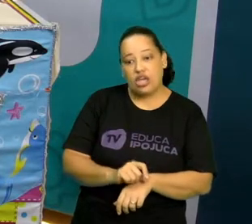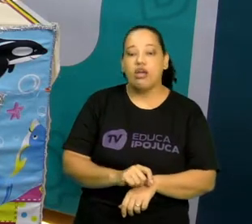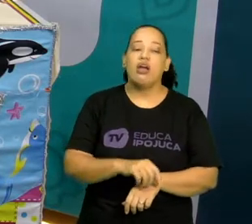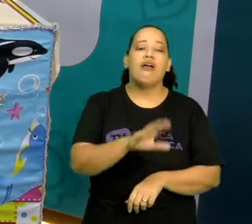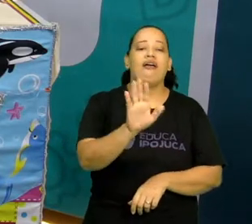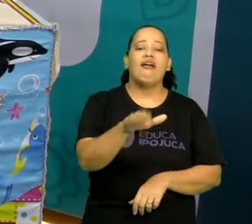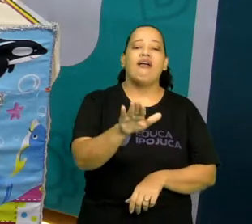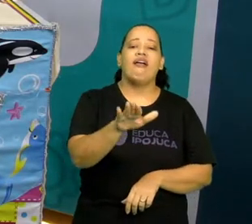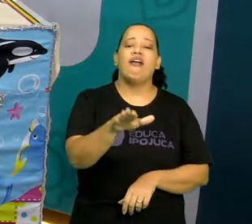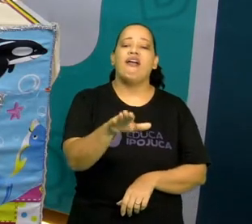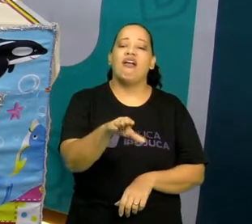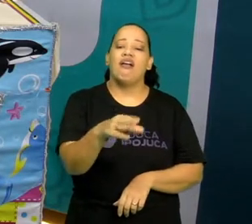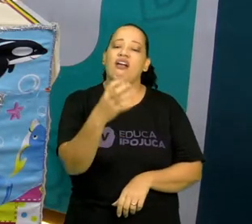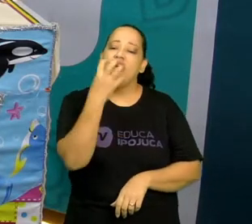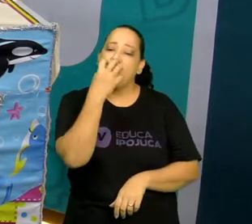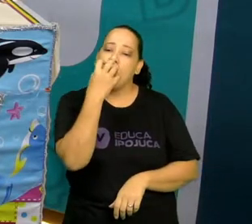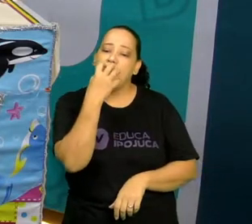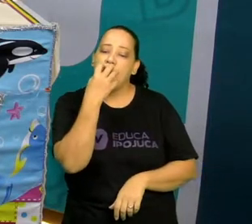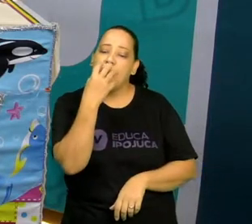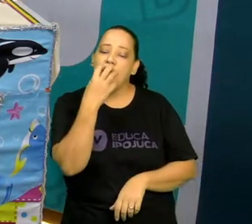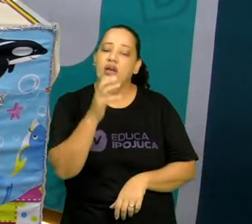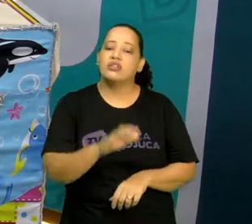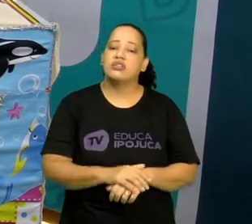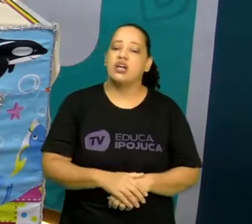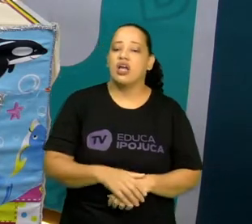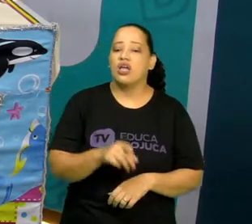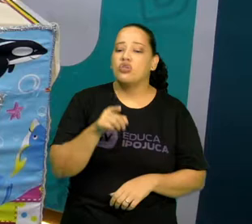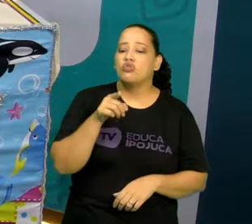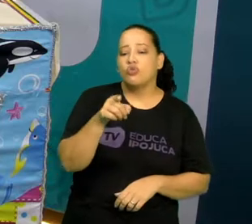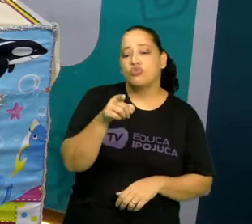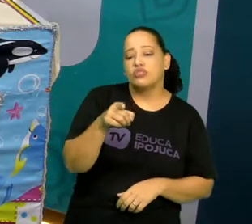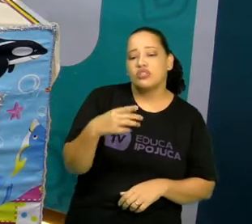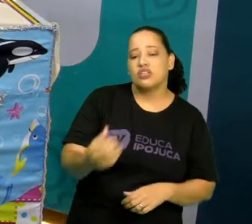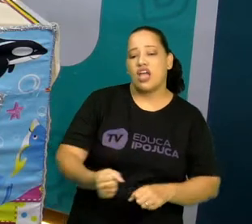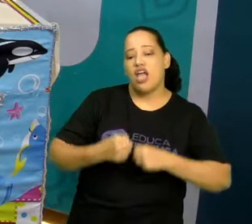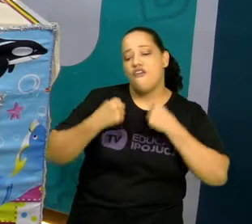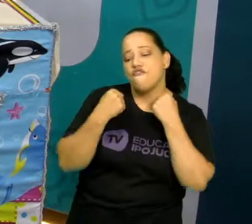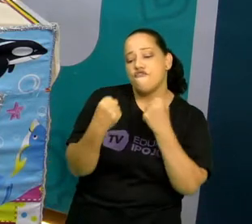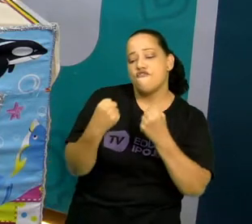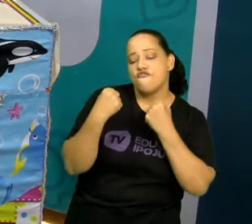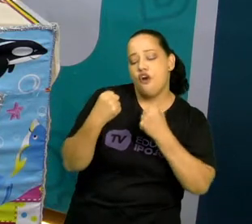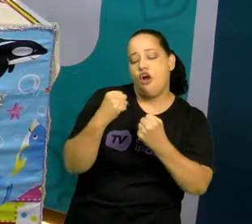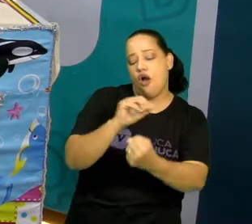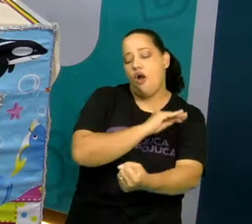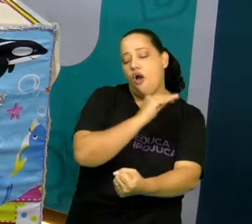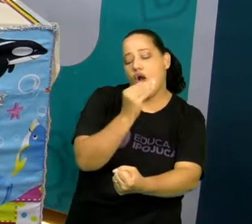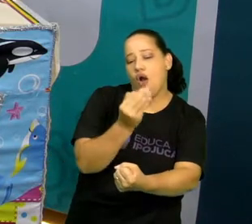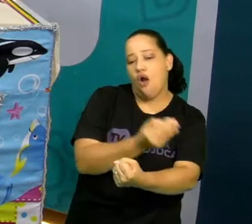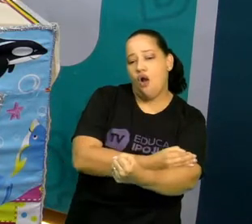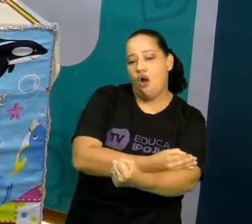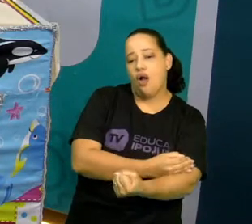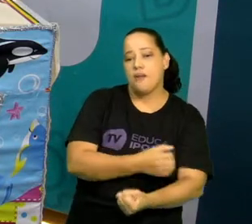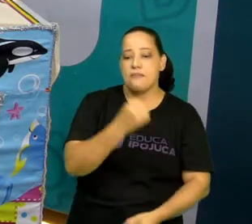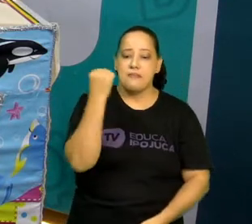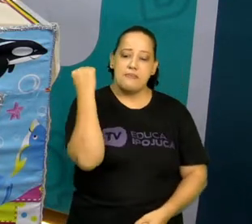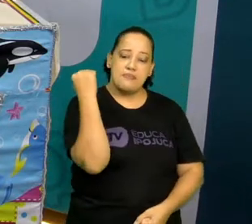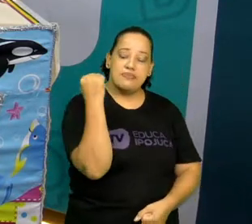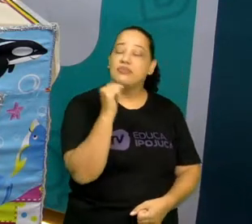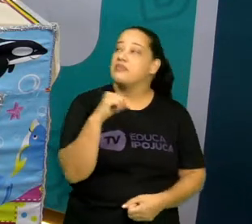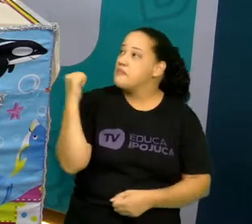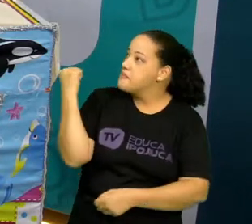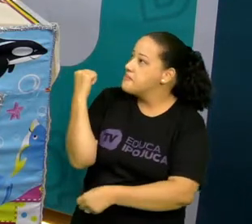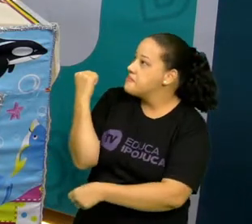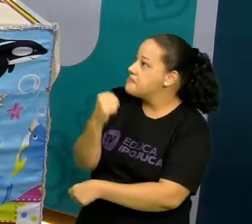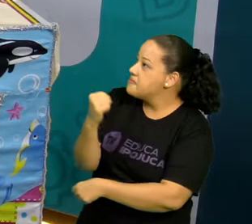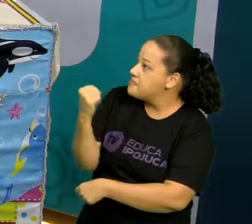cão. Cão, tu que é forte. Cão que é tão forte. Que mata o gato. Isso. Que mata o rato.